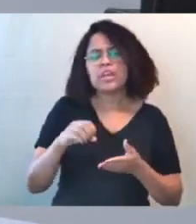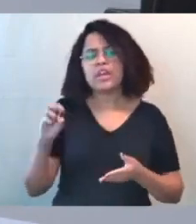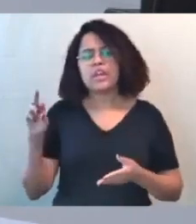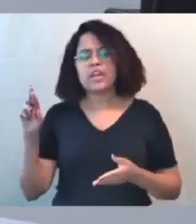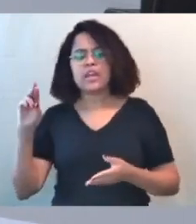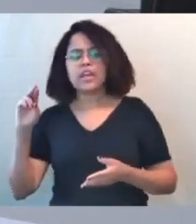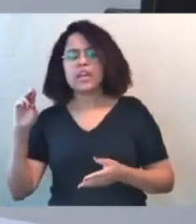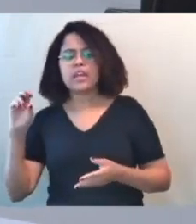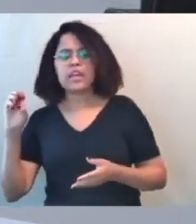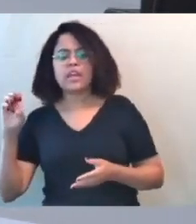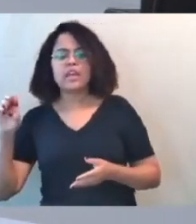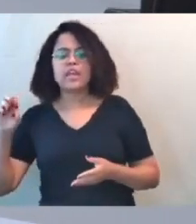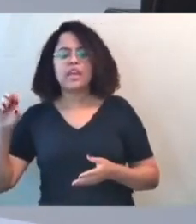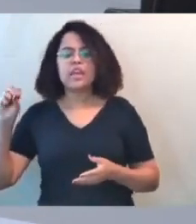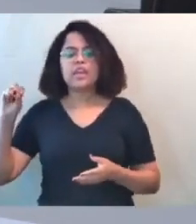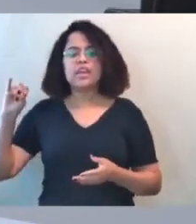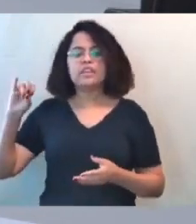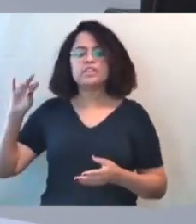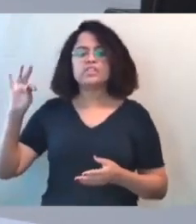Certo?